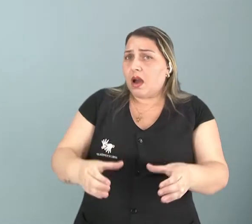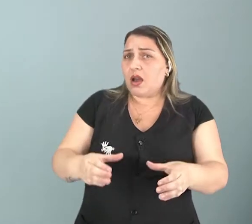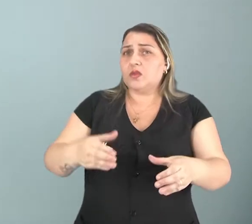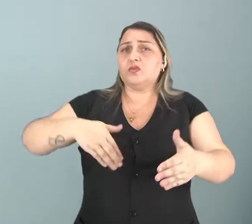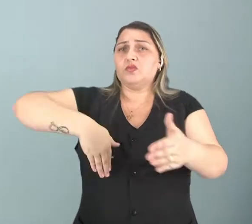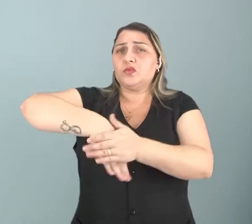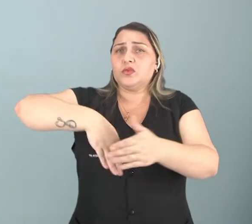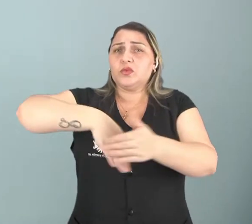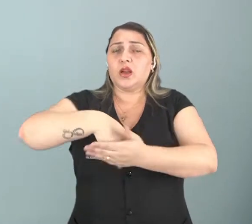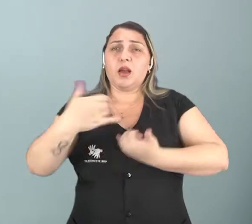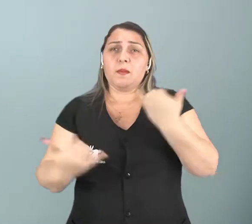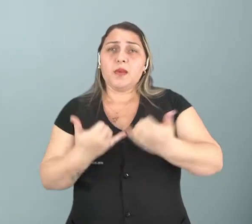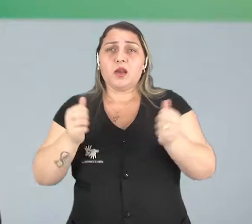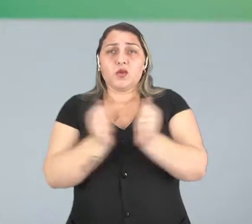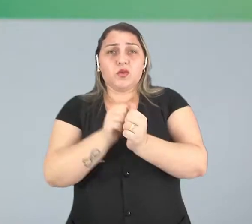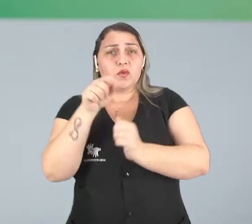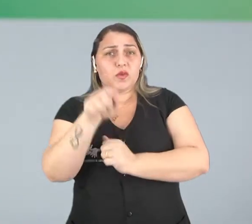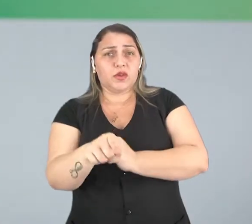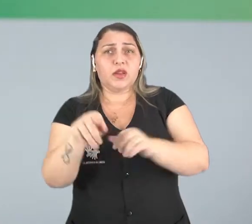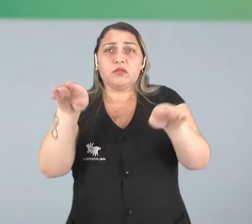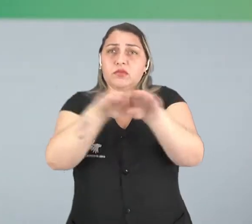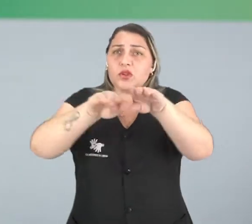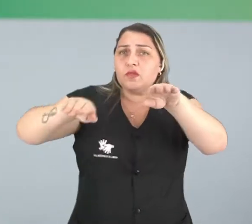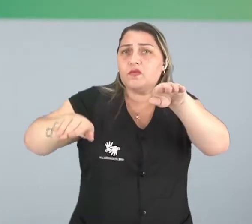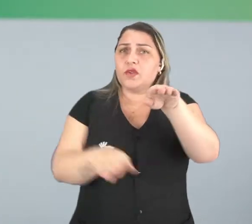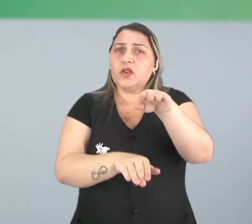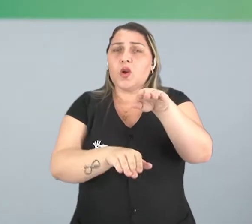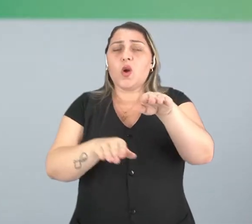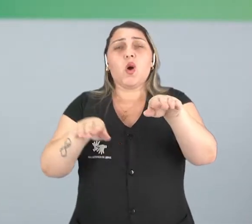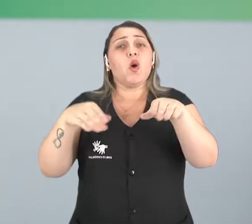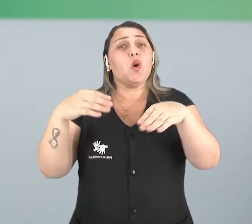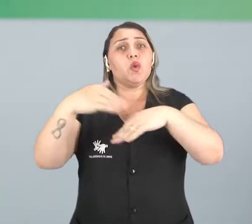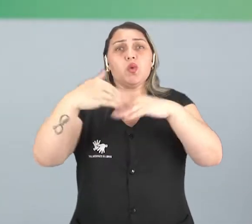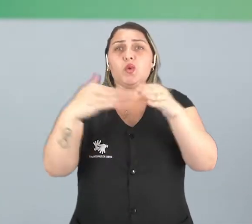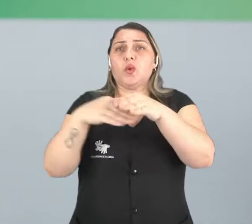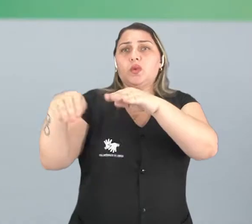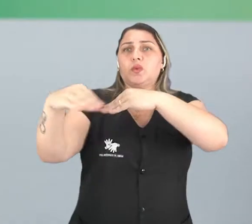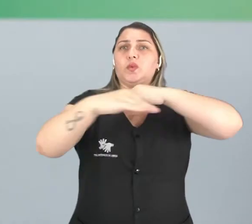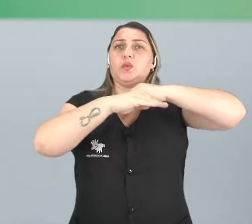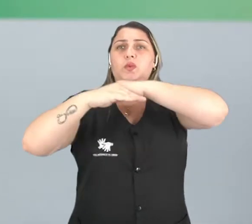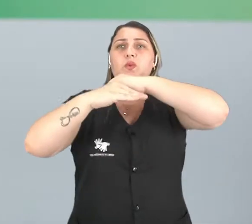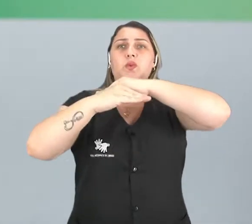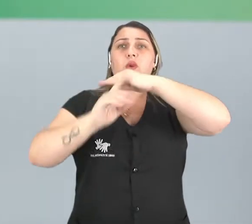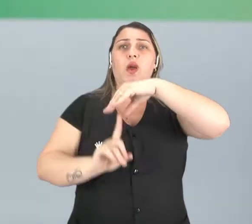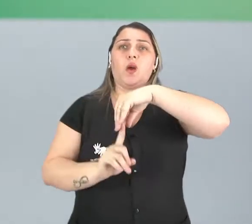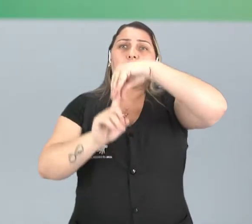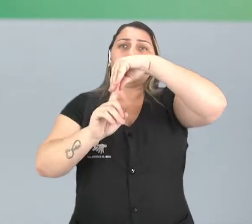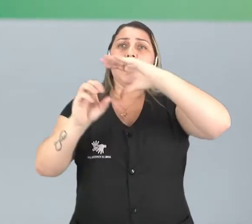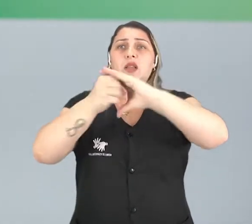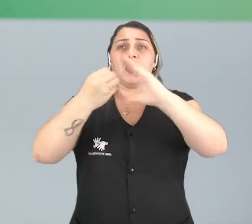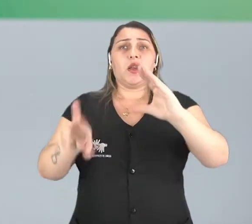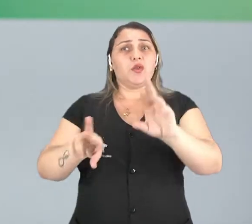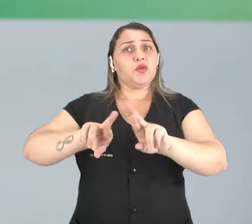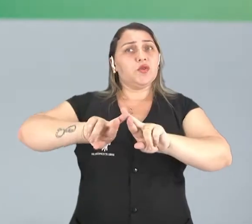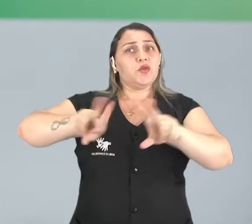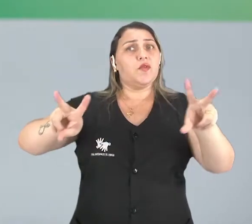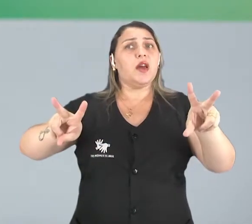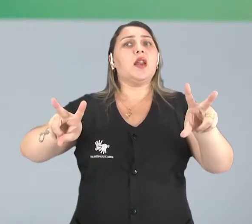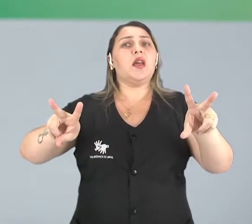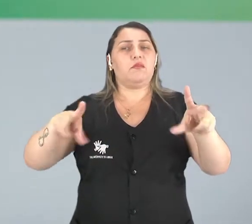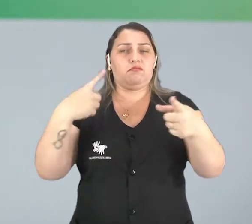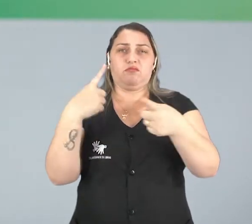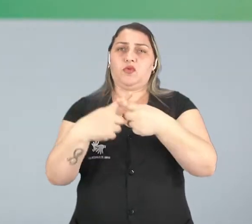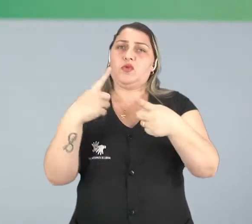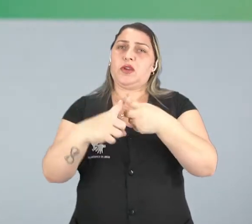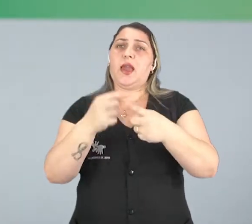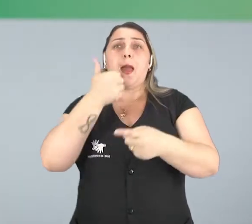bola, que brinca com você, seja inferior. Todos vocês são iguais. A única coisa são as características diferentes. Mesmo porque vocês